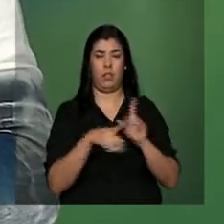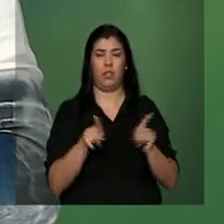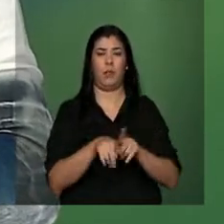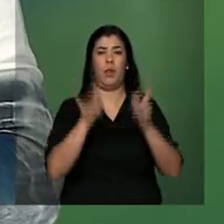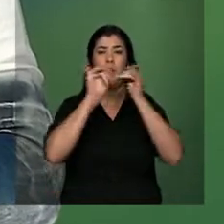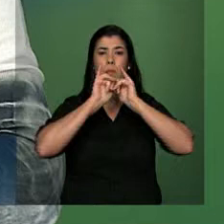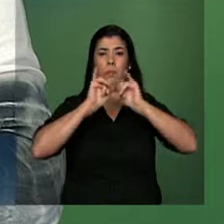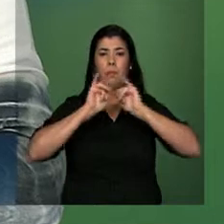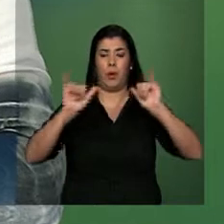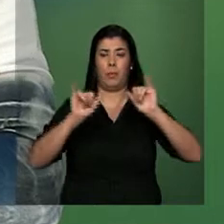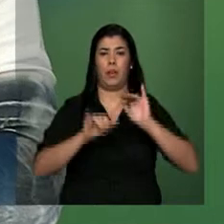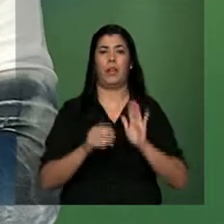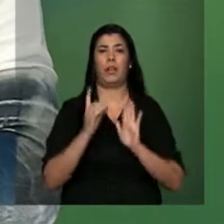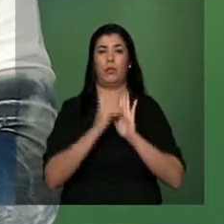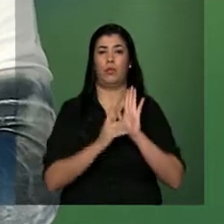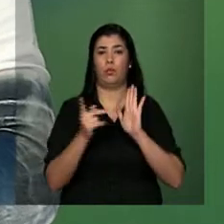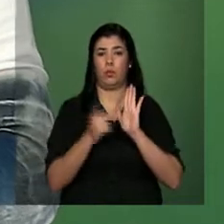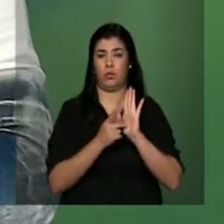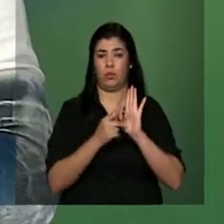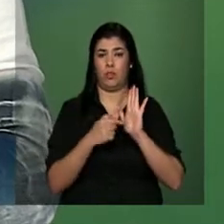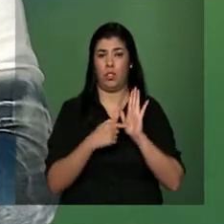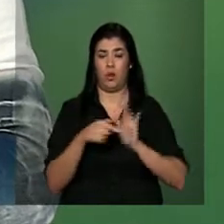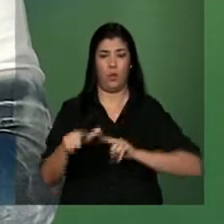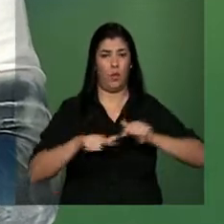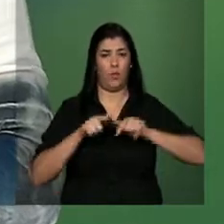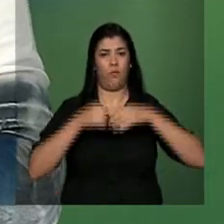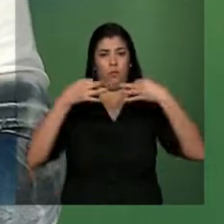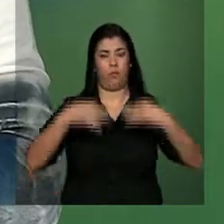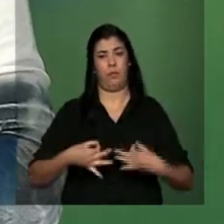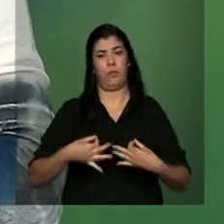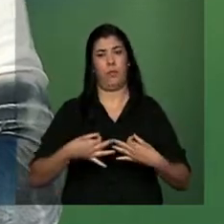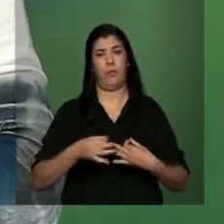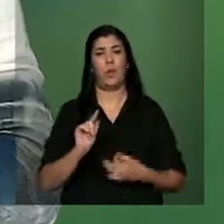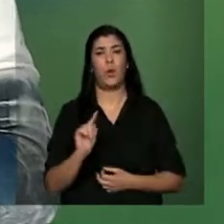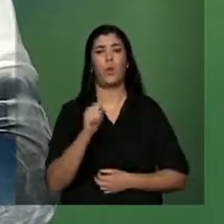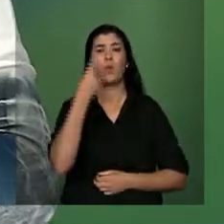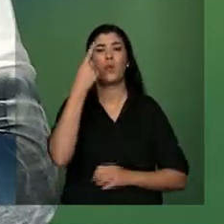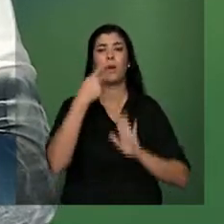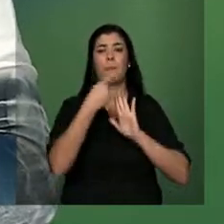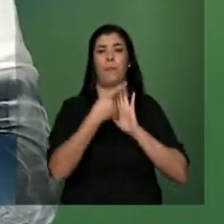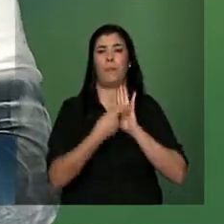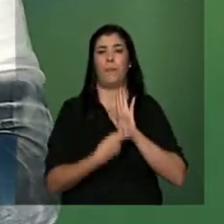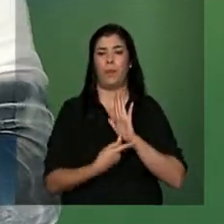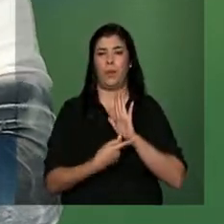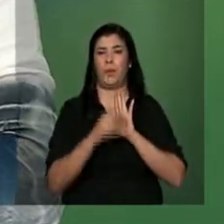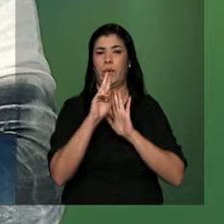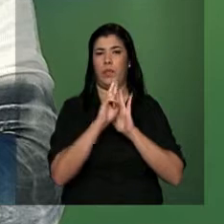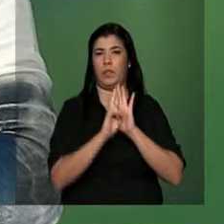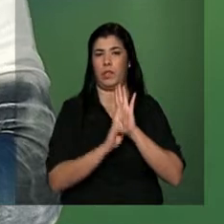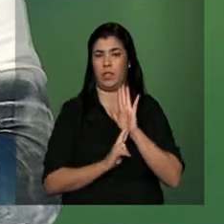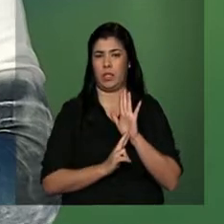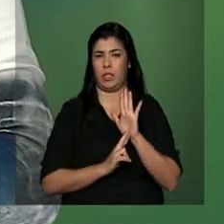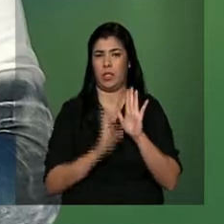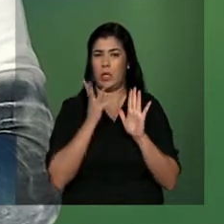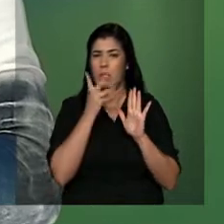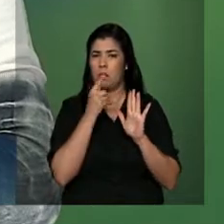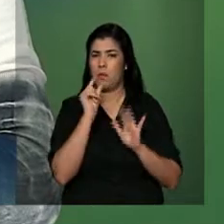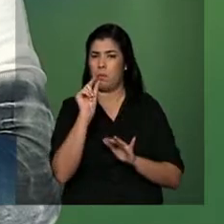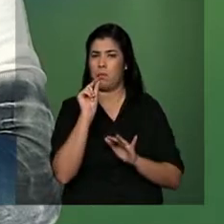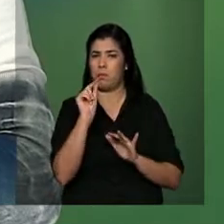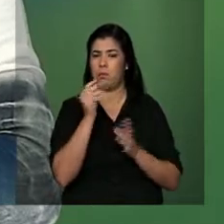publicação desses decretos, o funcionamento é imediato. A única portaria de regulamentação que vai demorar um